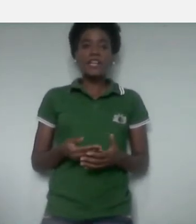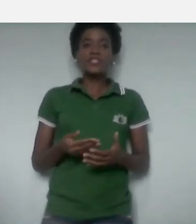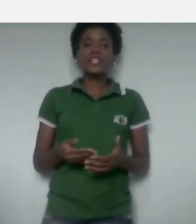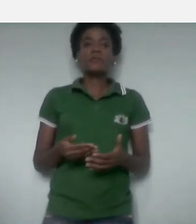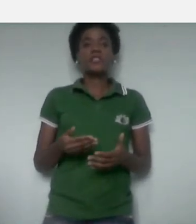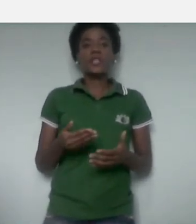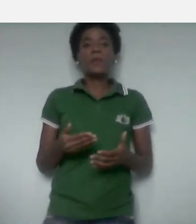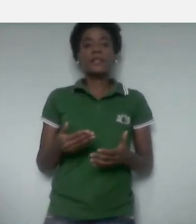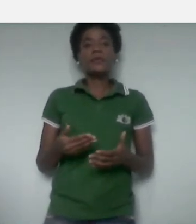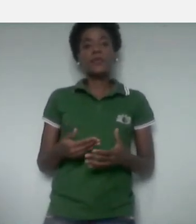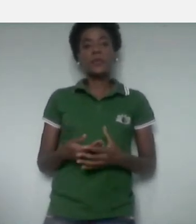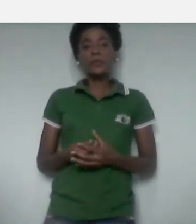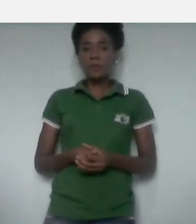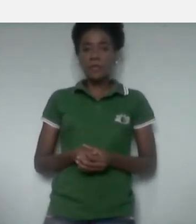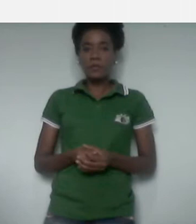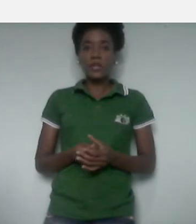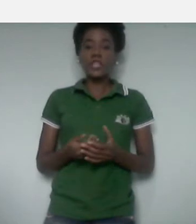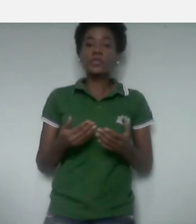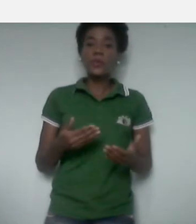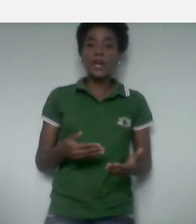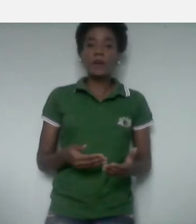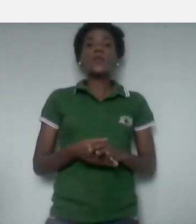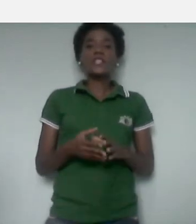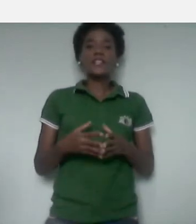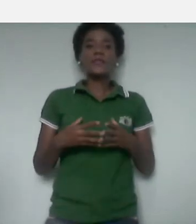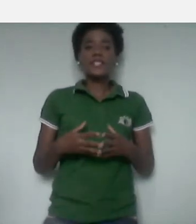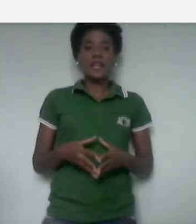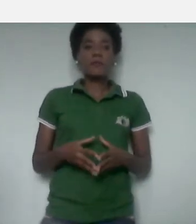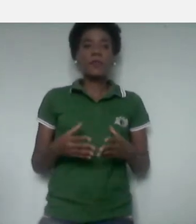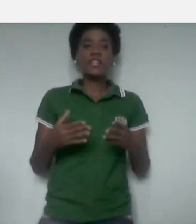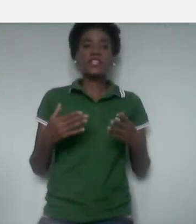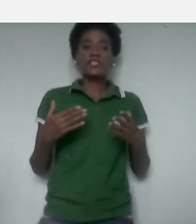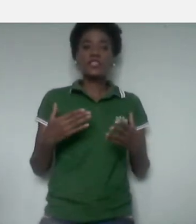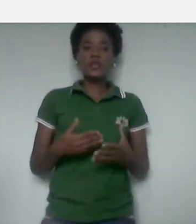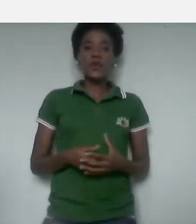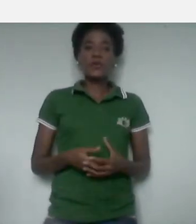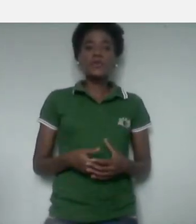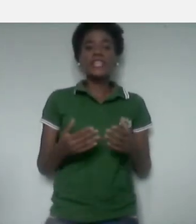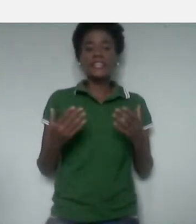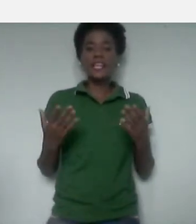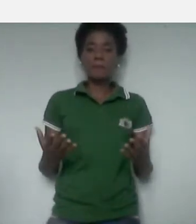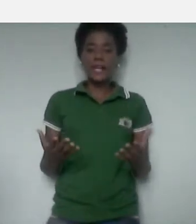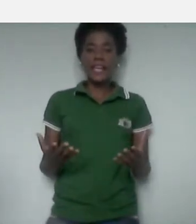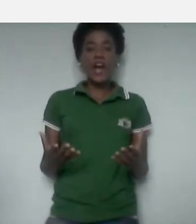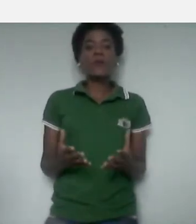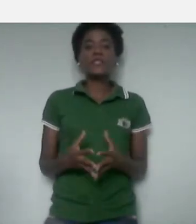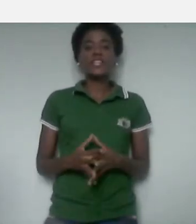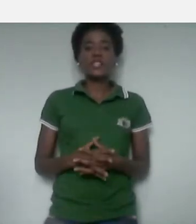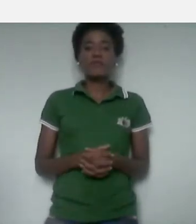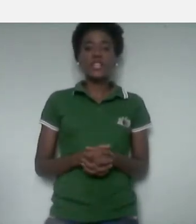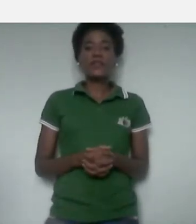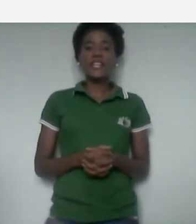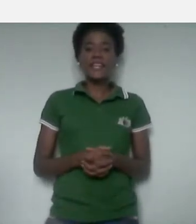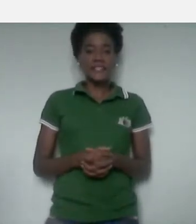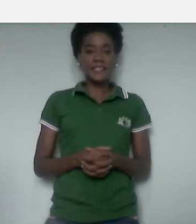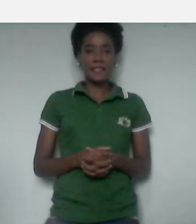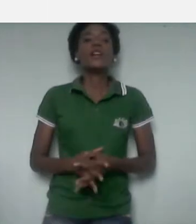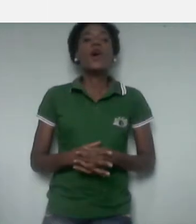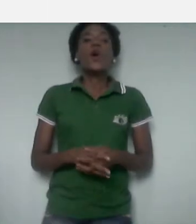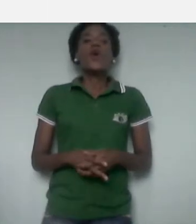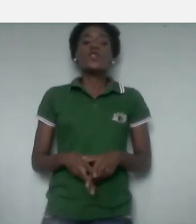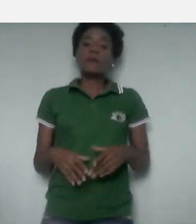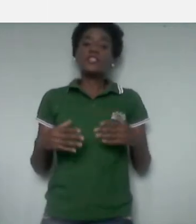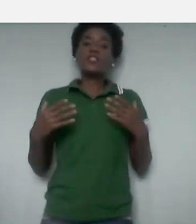final de administrar o patrimônio público, isto é, buscando sempre o bem-estar de todos, que também é o objetivo da